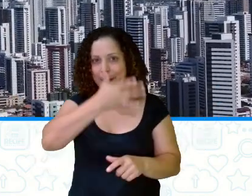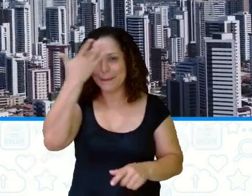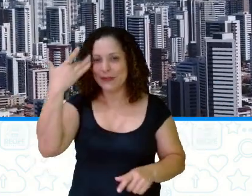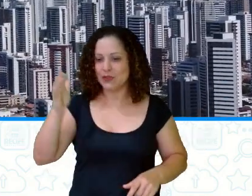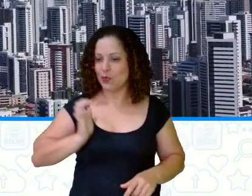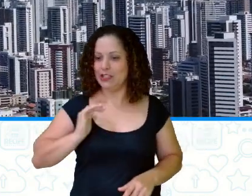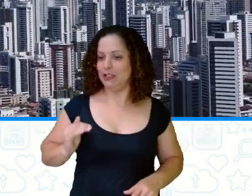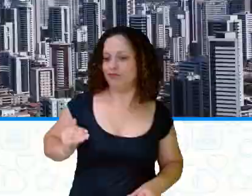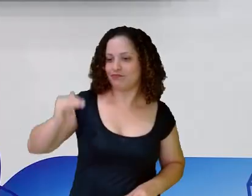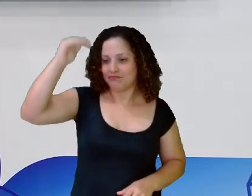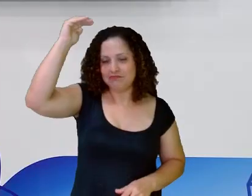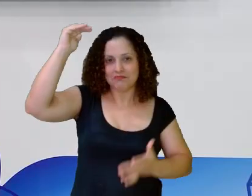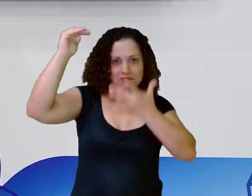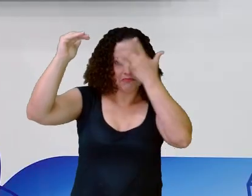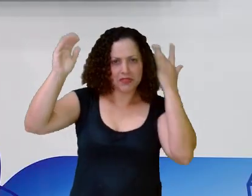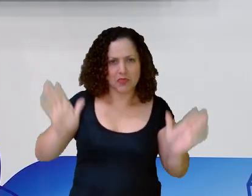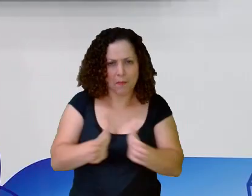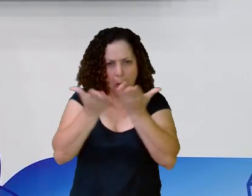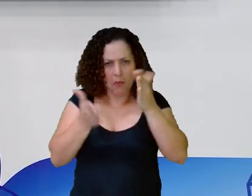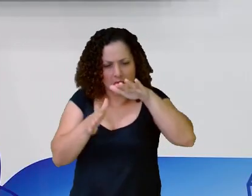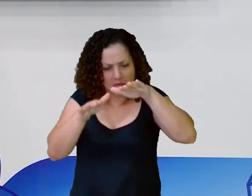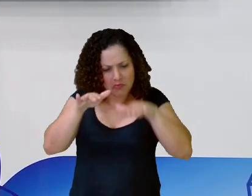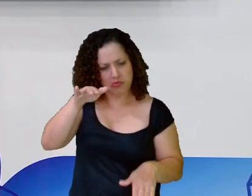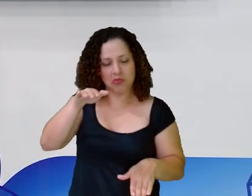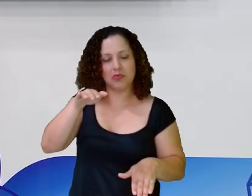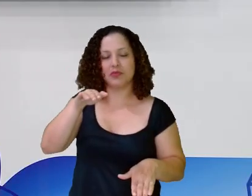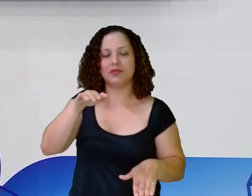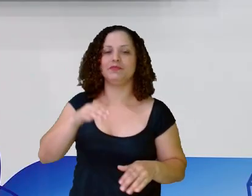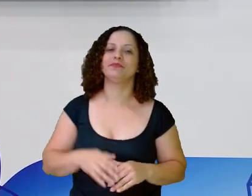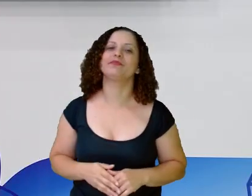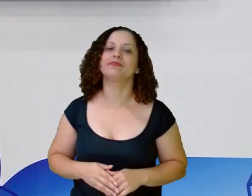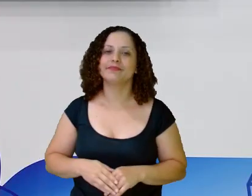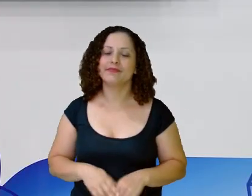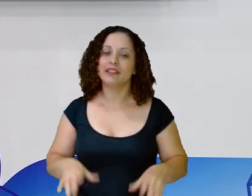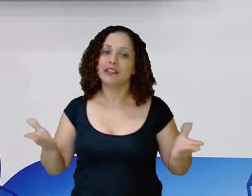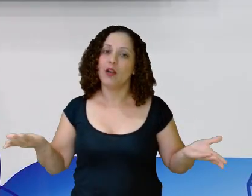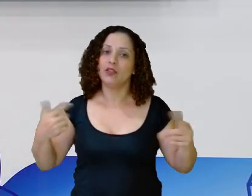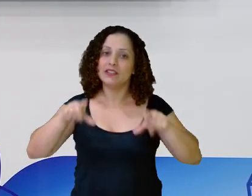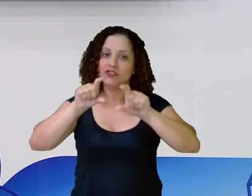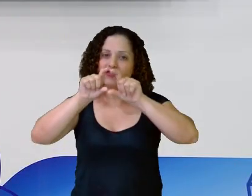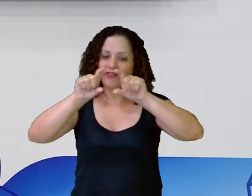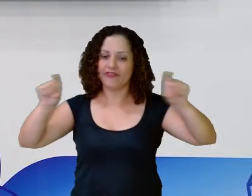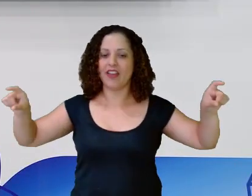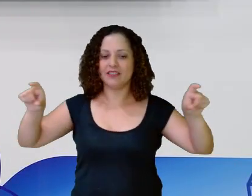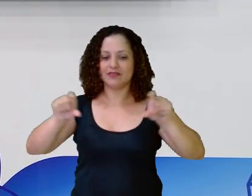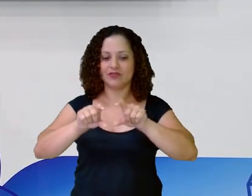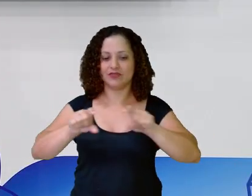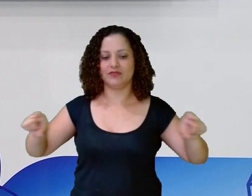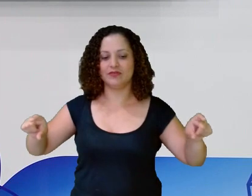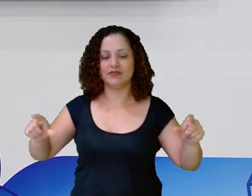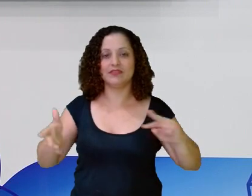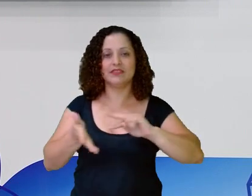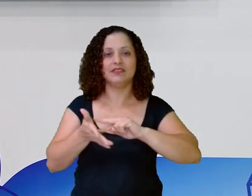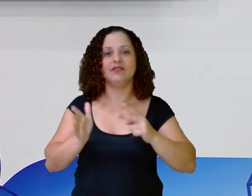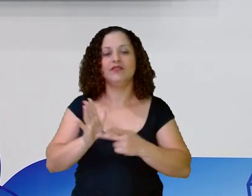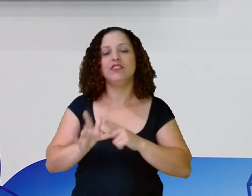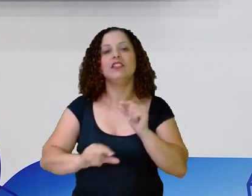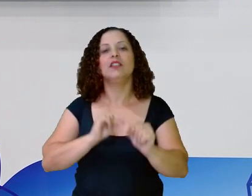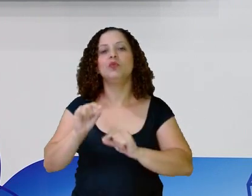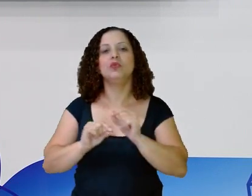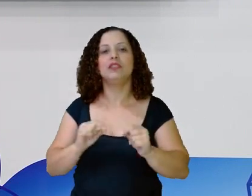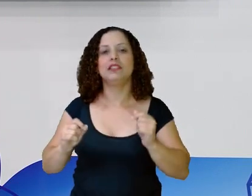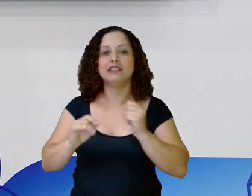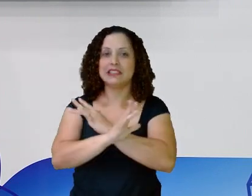desce. Nessa frase, né, nesses versos aí, ele está tratando do crescimento